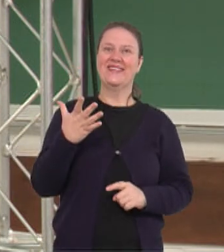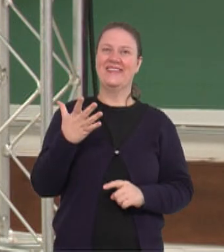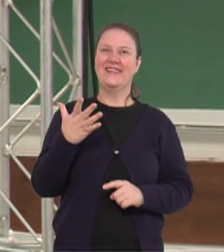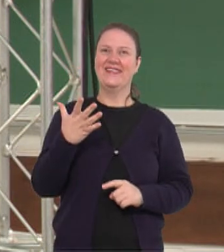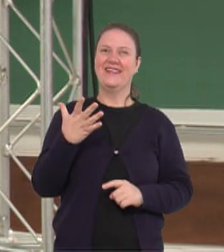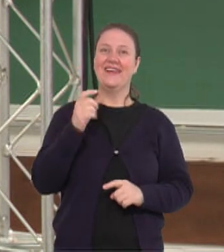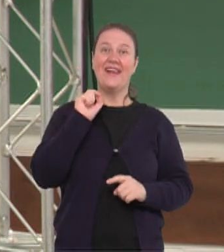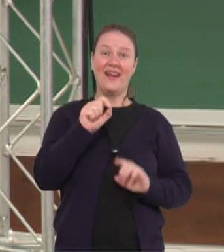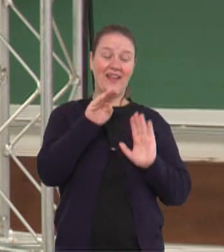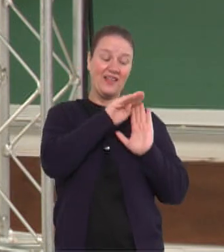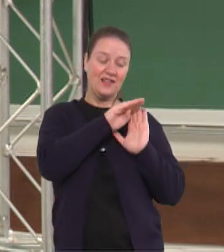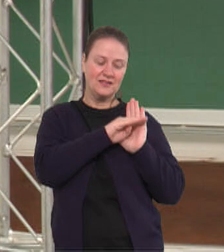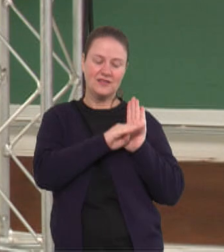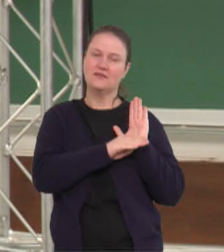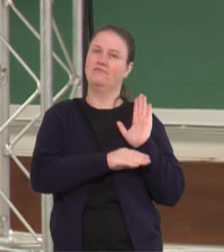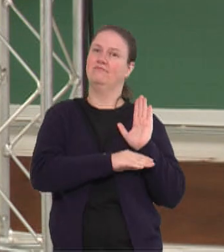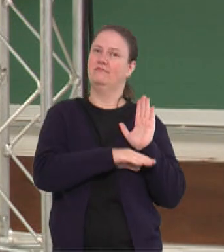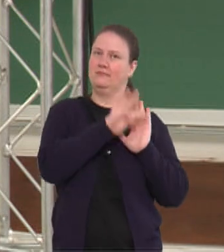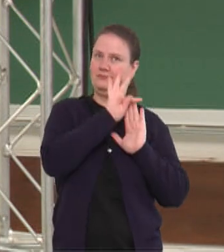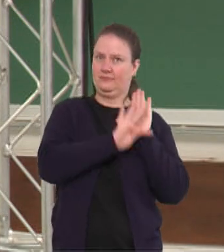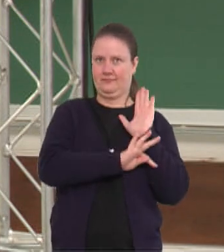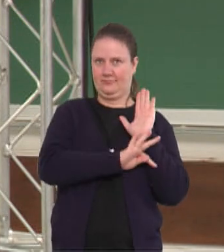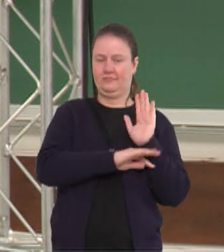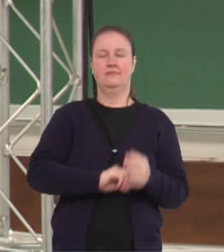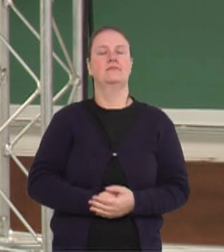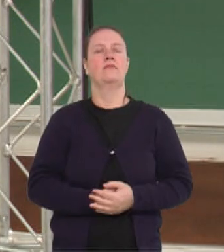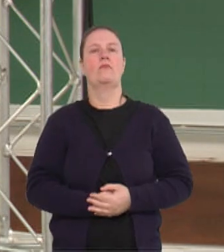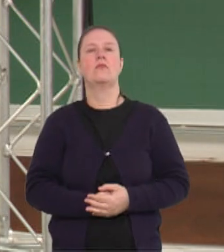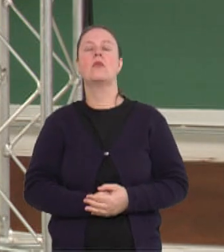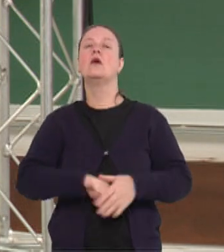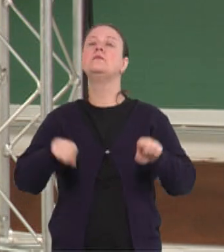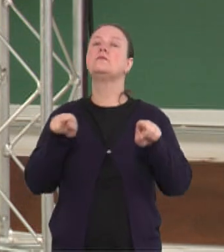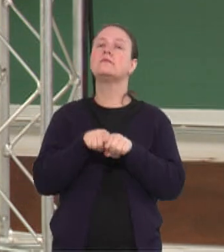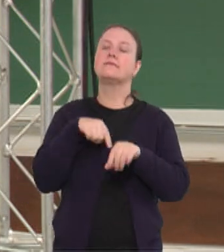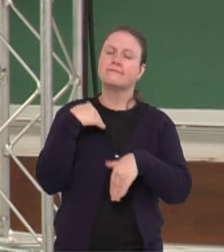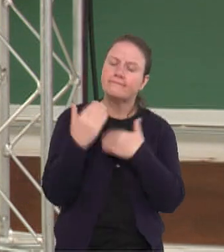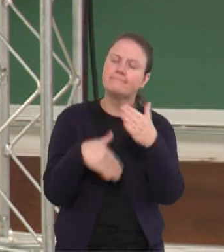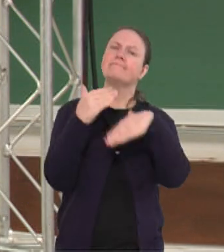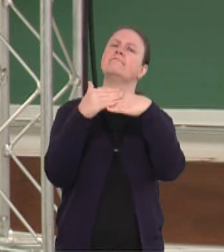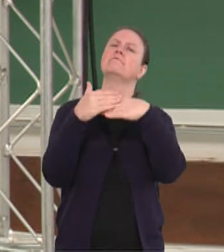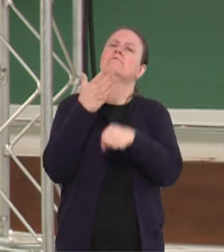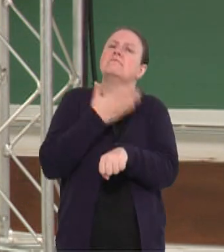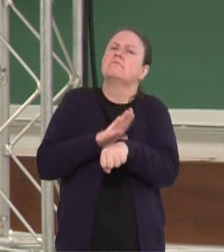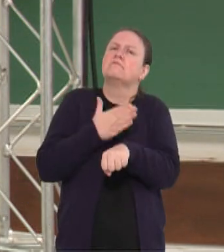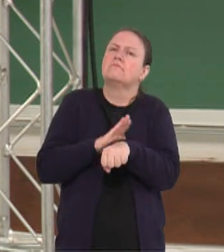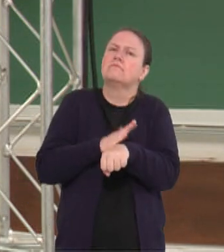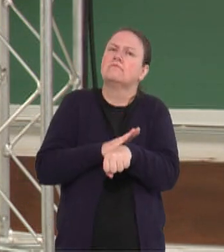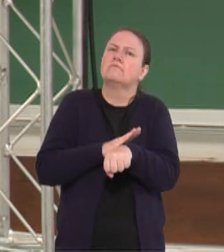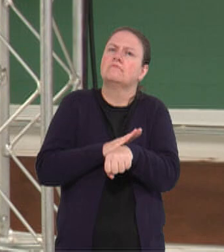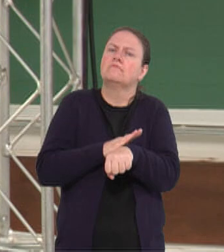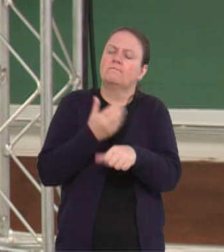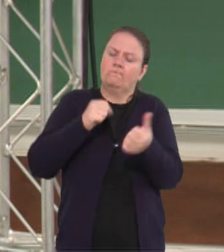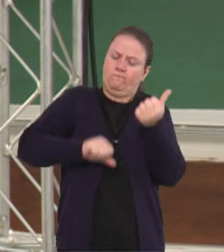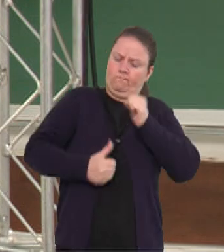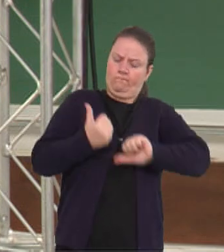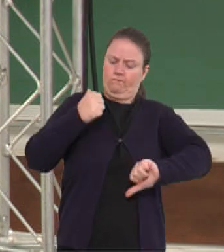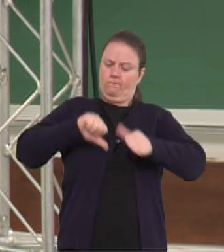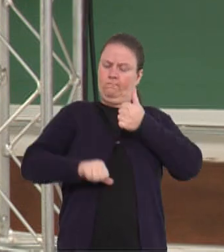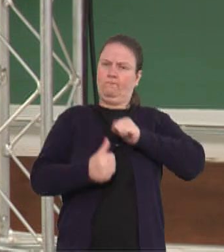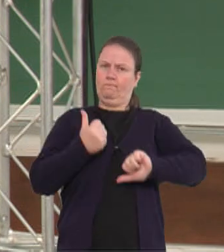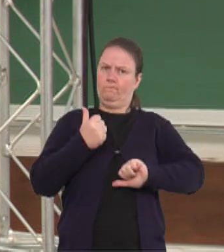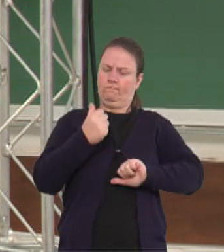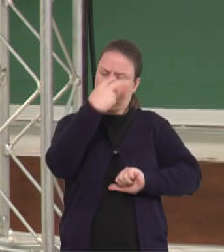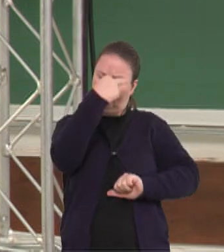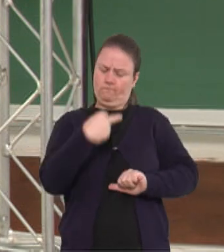Essa é a estrutura da narrativa. E desenvolver a capacidade de autoavaliação. Porque lembra que nós